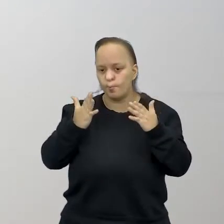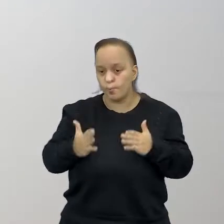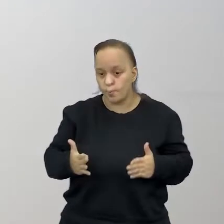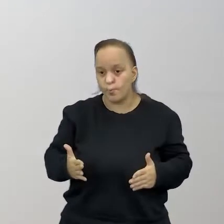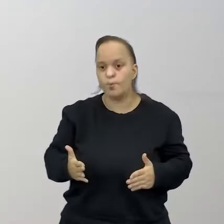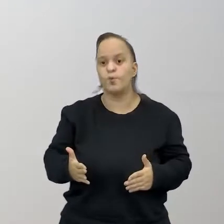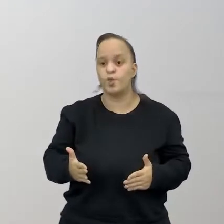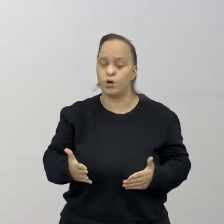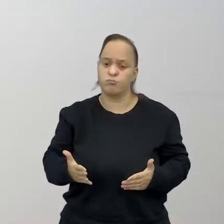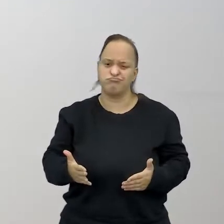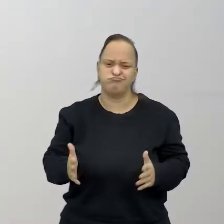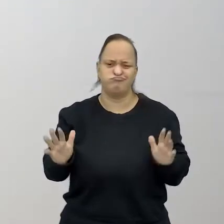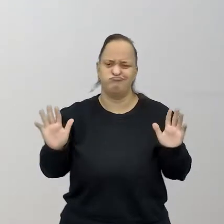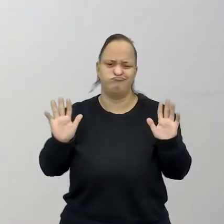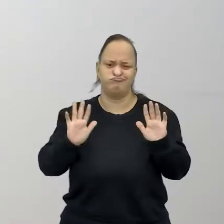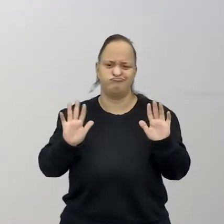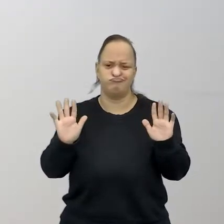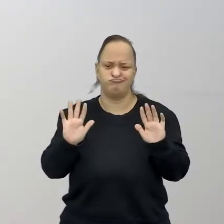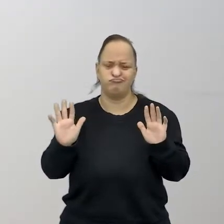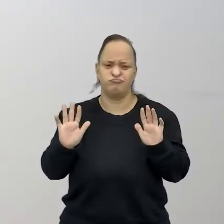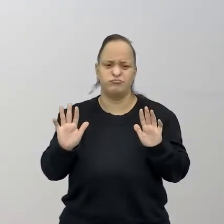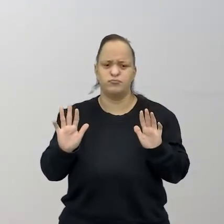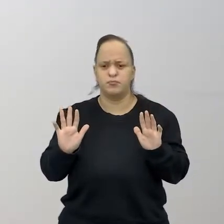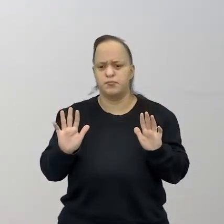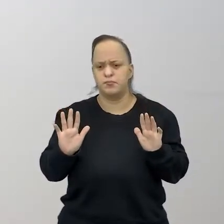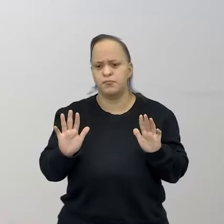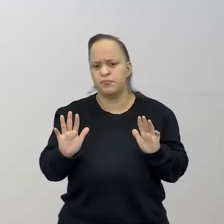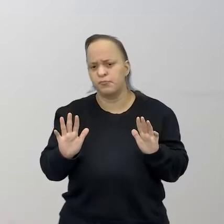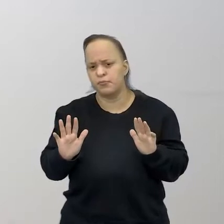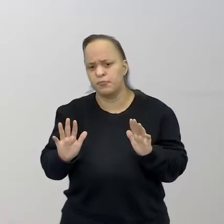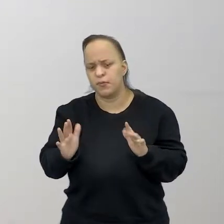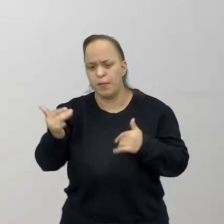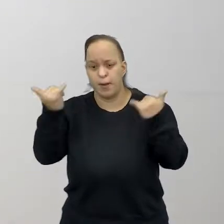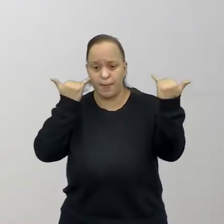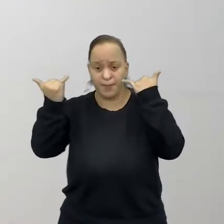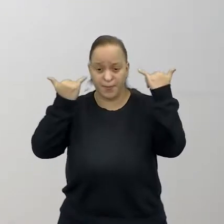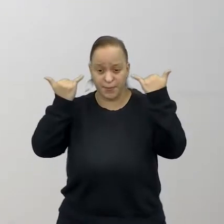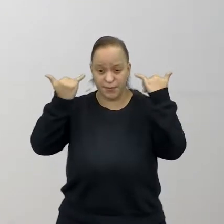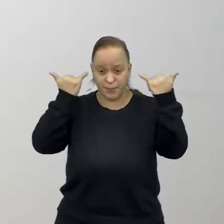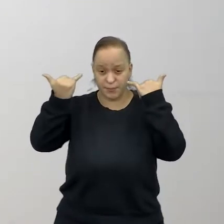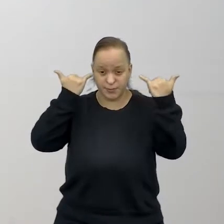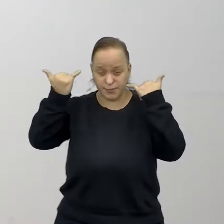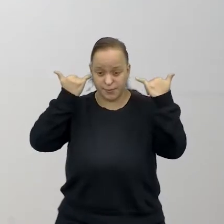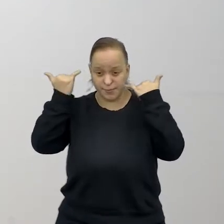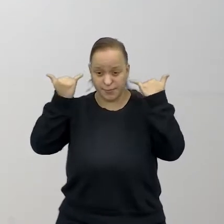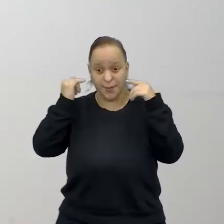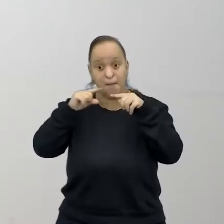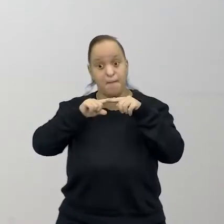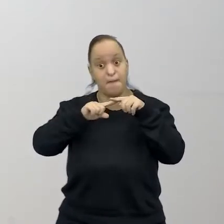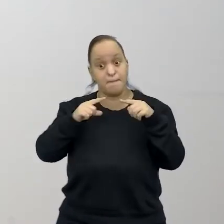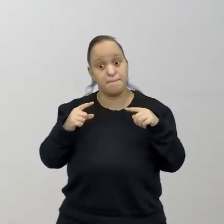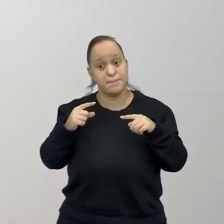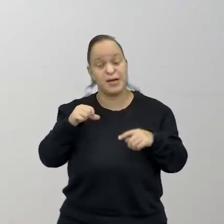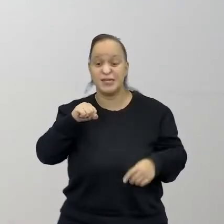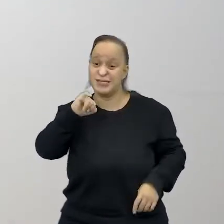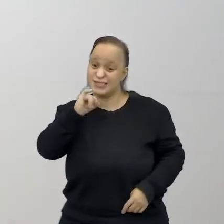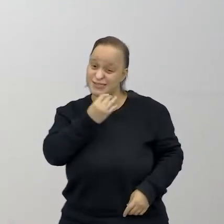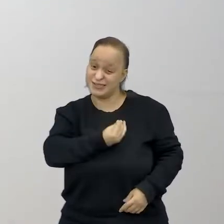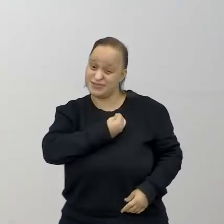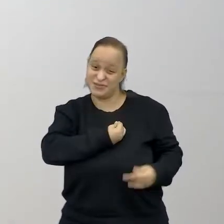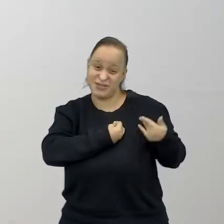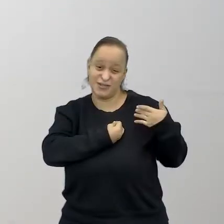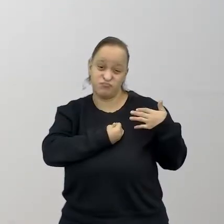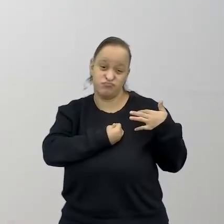Todo mundo, provavelmente, por um problema, por uma questão social, a gente é bombardeado com isso o tempo inteiro. Mas se você não consegue viver a sua vida, você não consegue se olhar